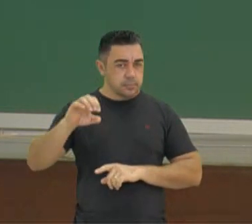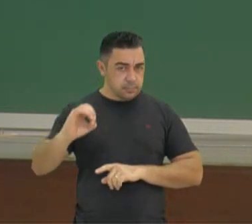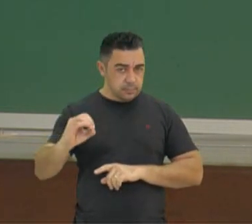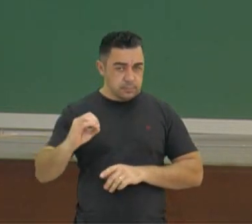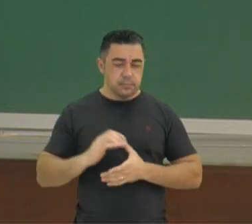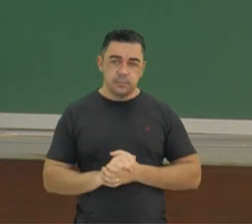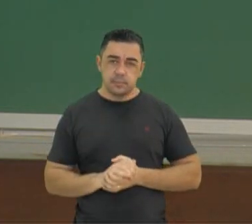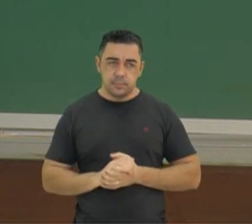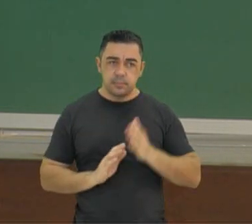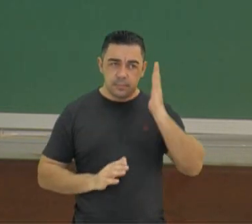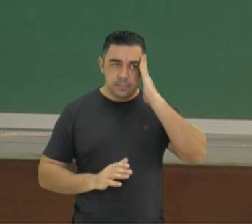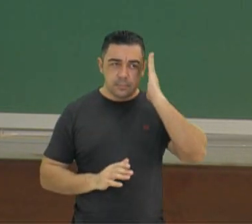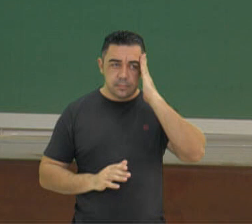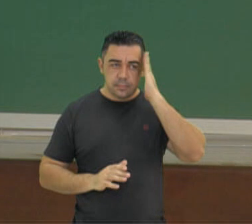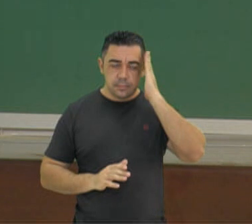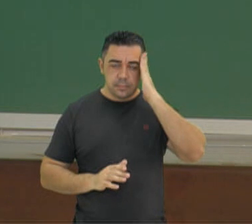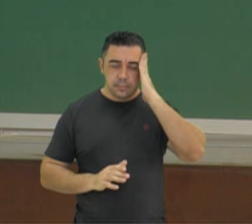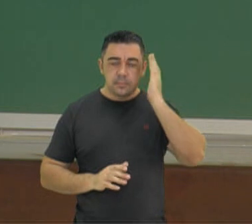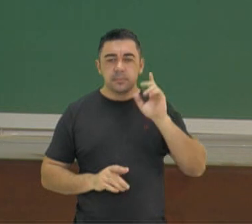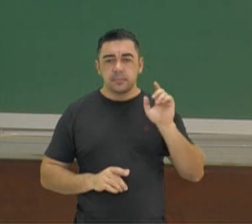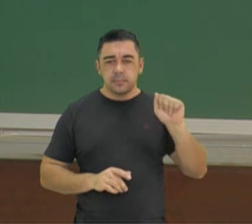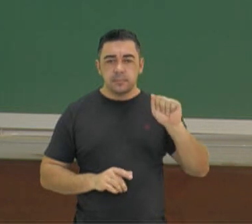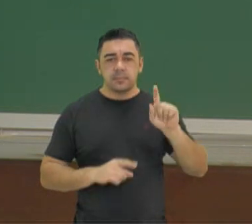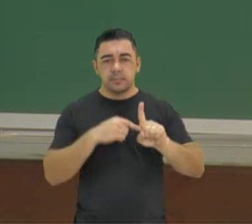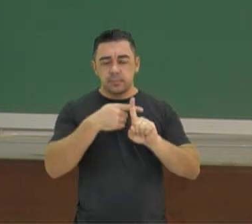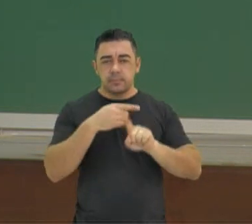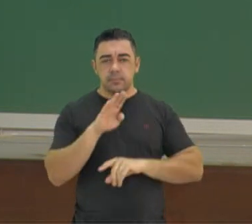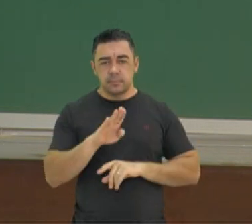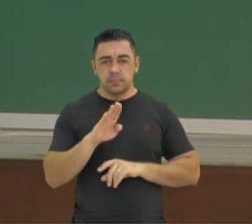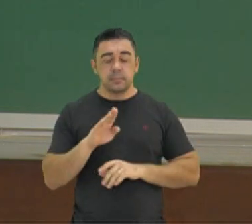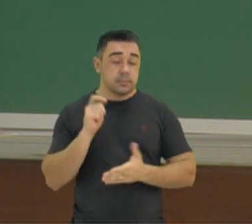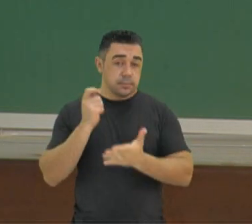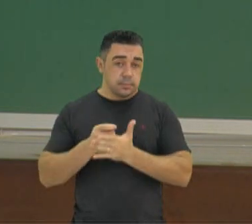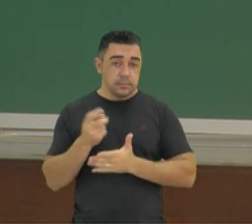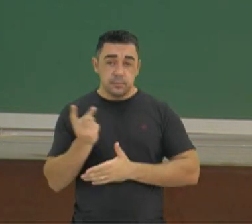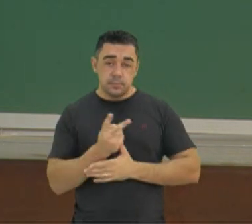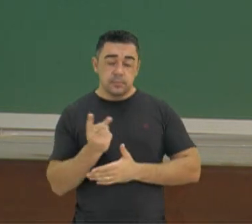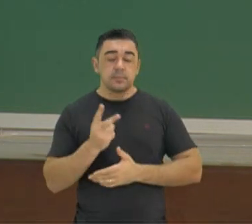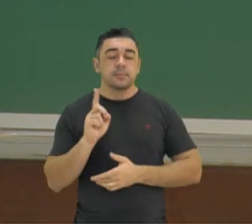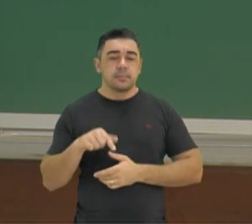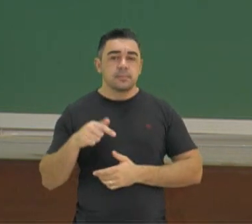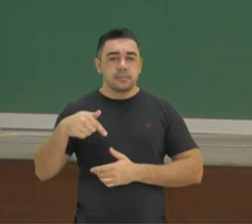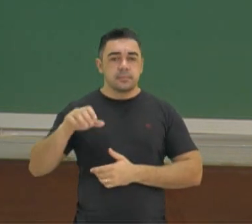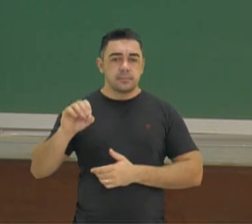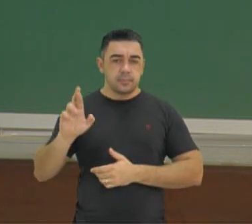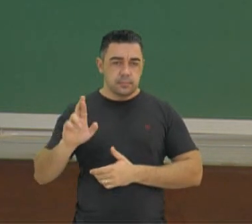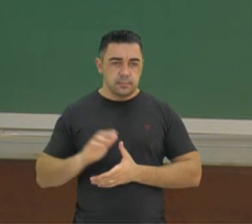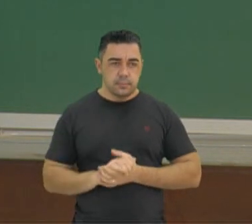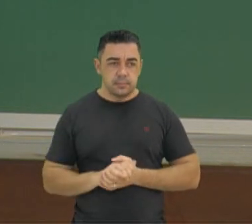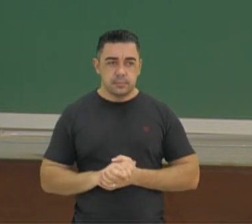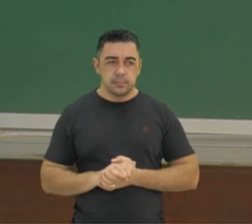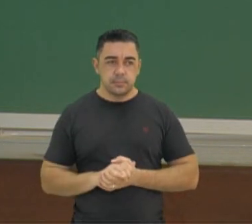né? Eu sei que o preço de A mais o preço de B, dos artigos juntos, é igual a R$70.